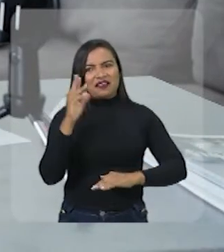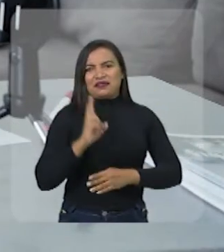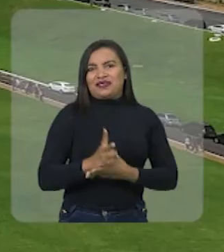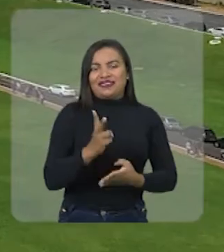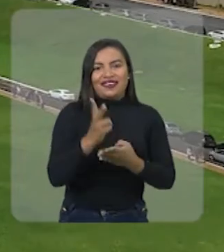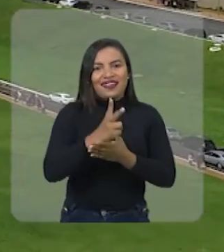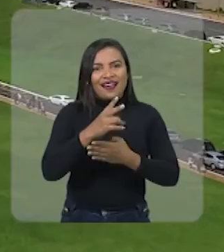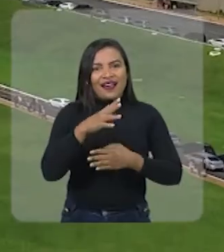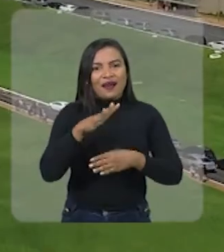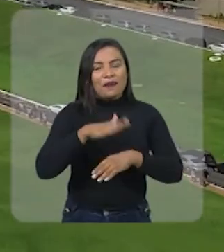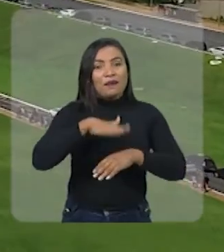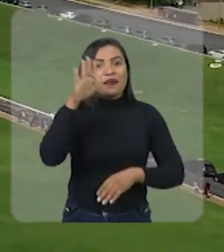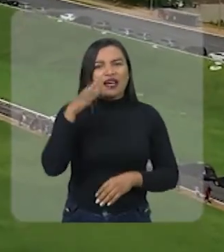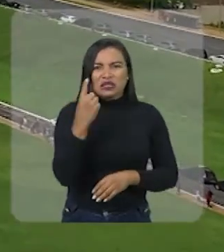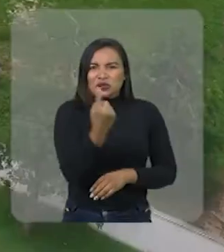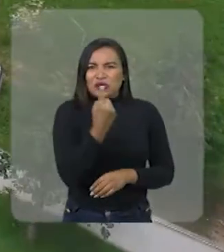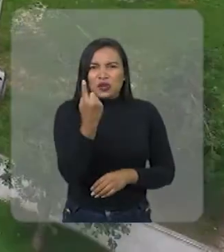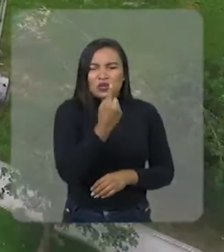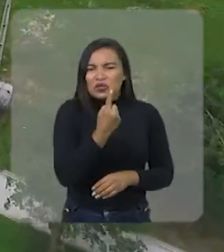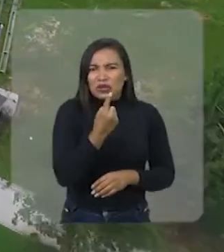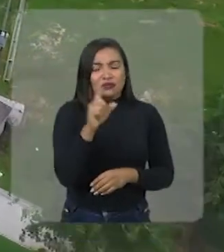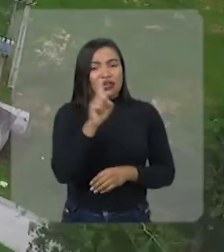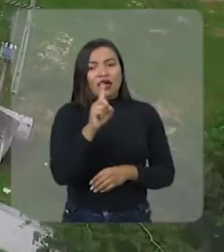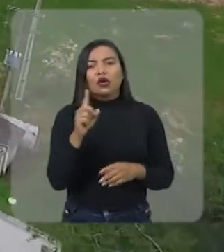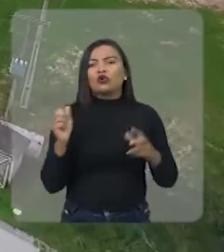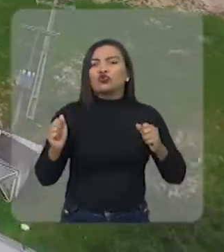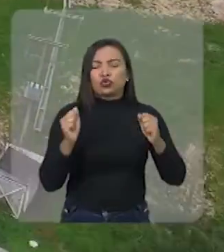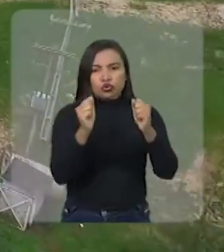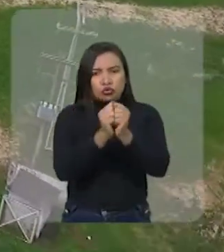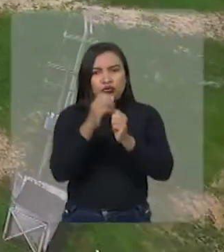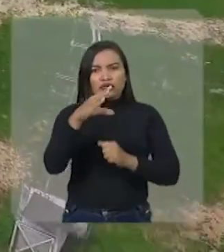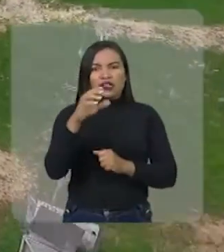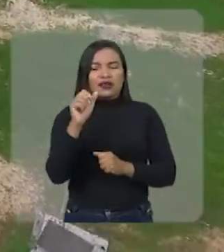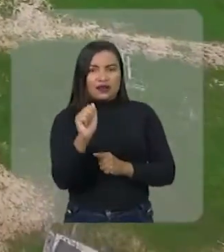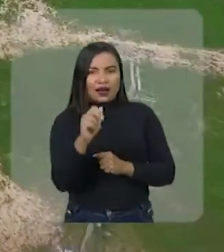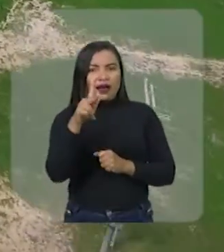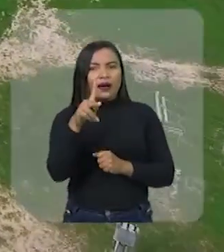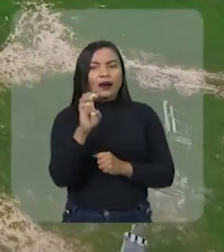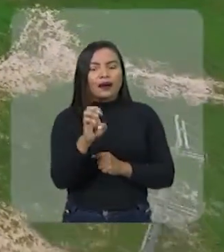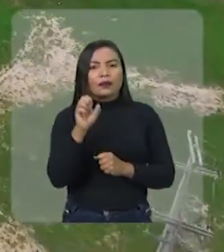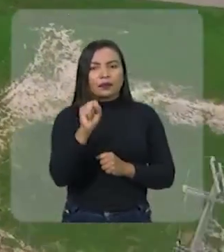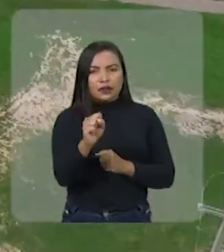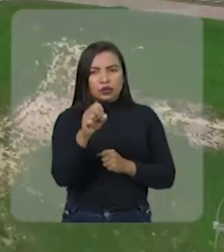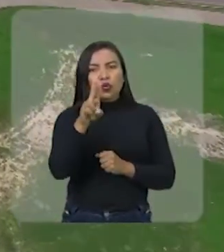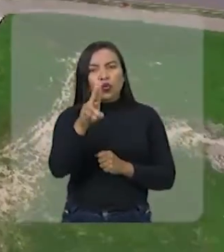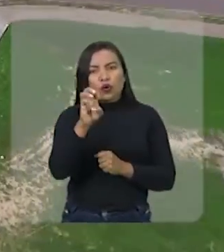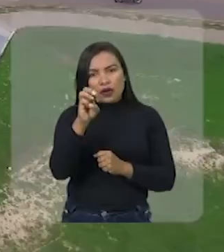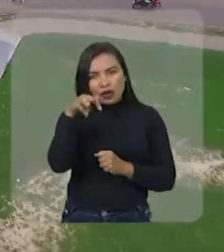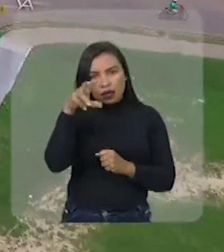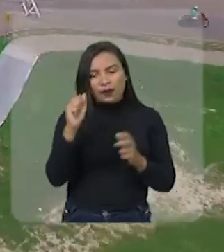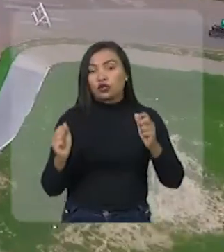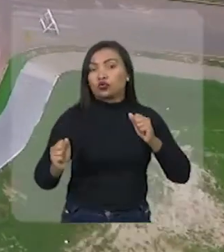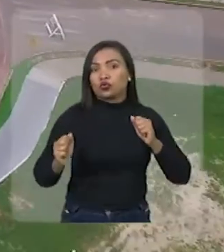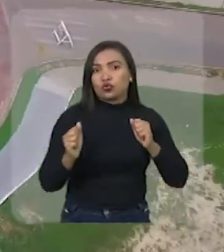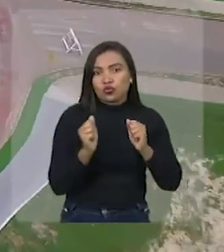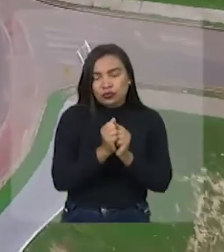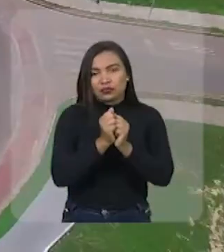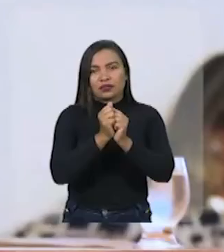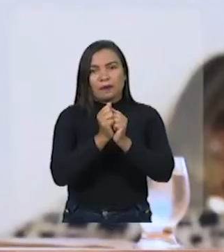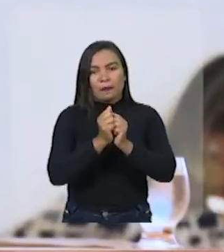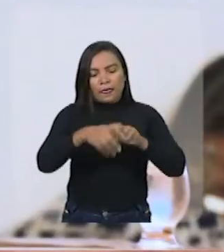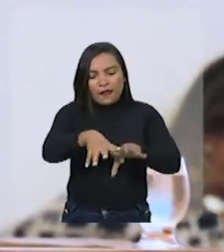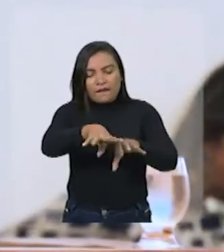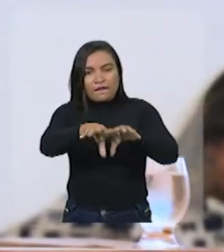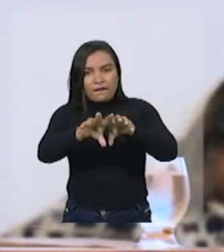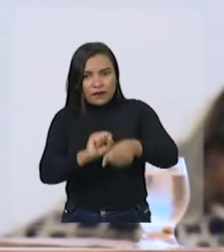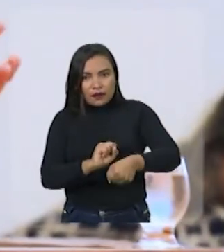sozinho. CAPES e UEMA unidas em prol da educação. Uma parceria que vai ampliar as oportunidades de formação docente.